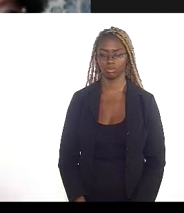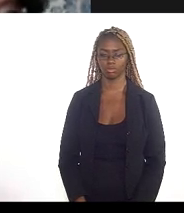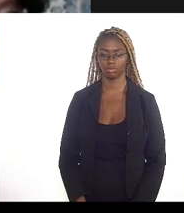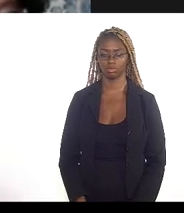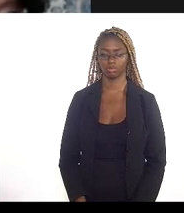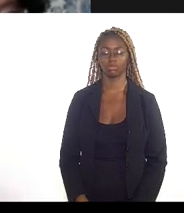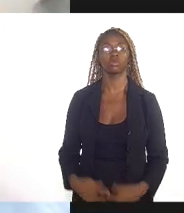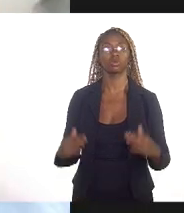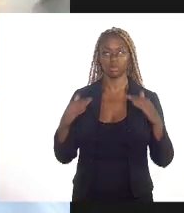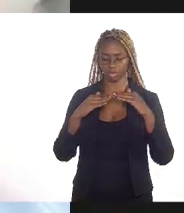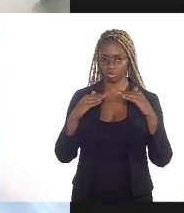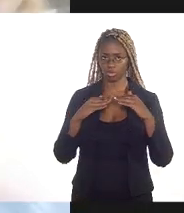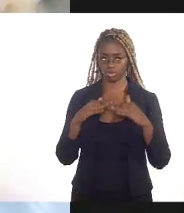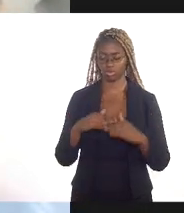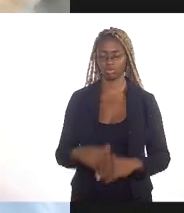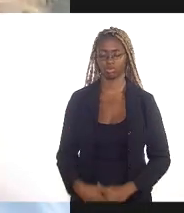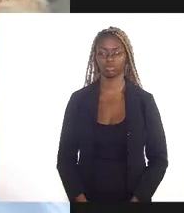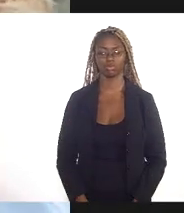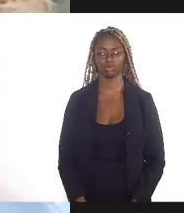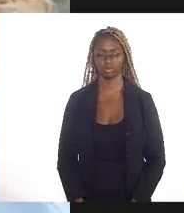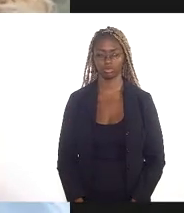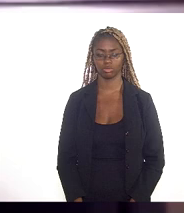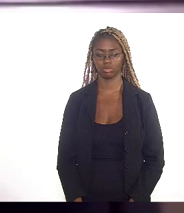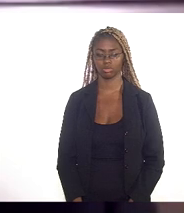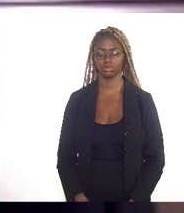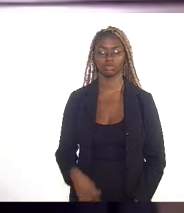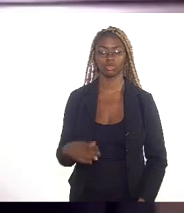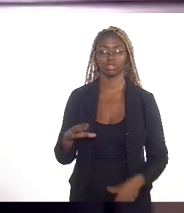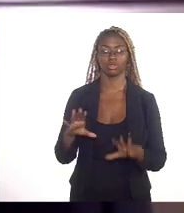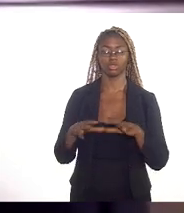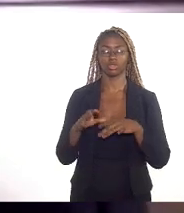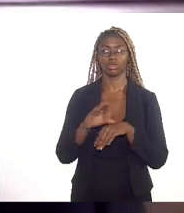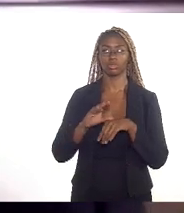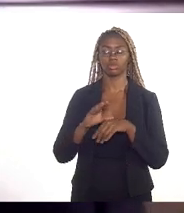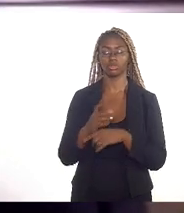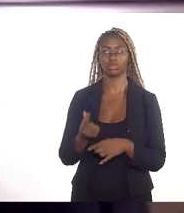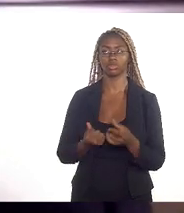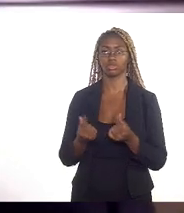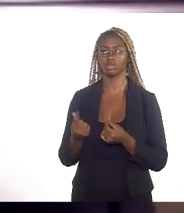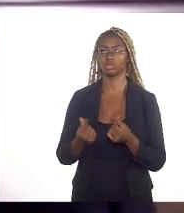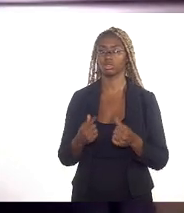Voto favorável, presidente. Pela Comissão de Orçamento, deputado Márcio Canella.